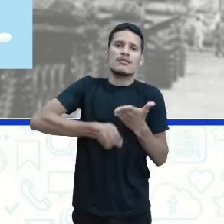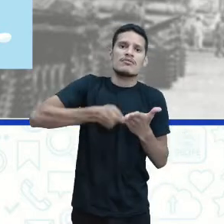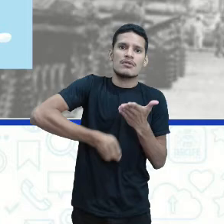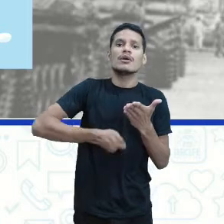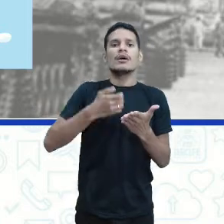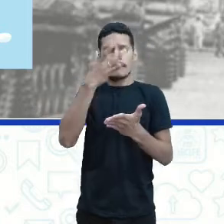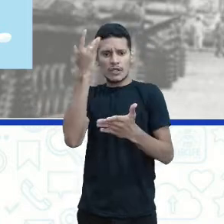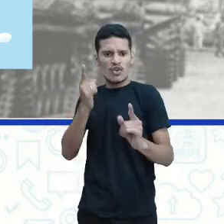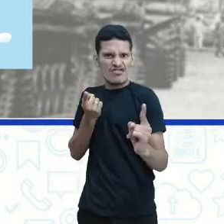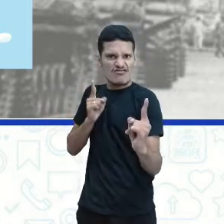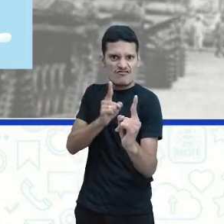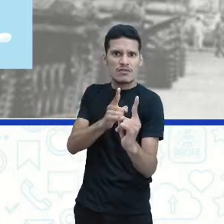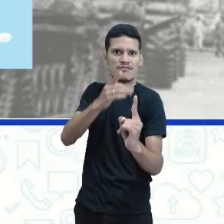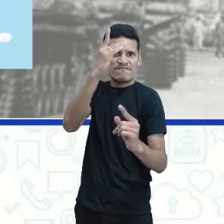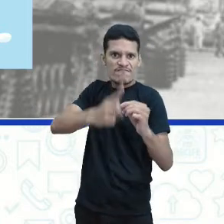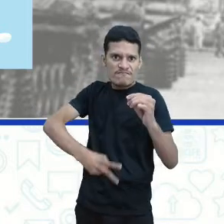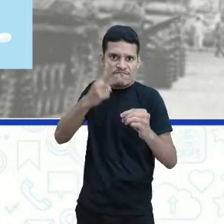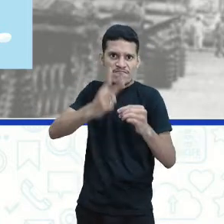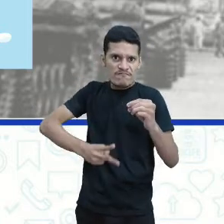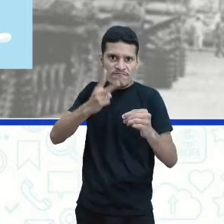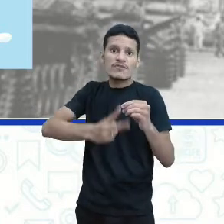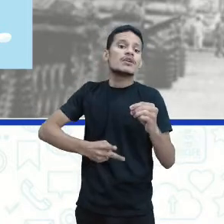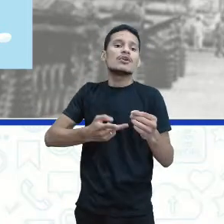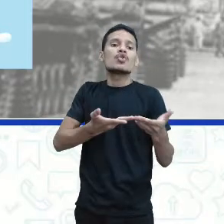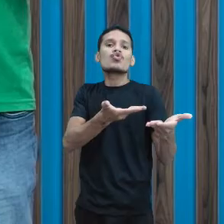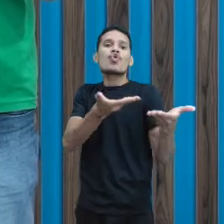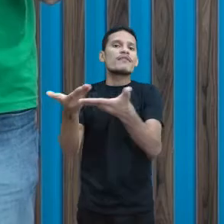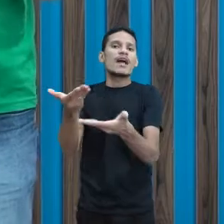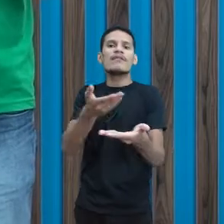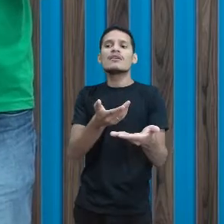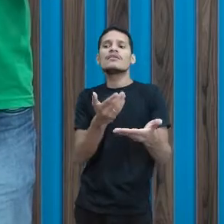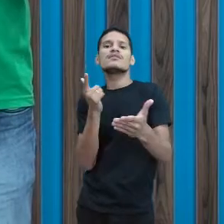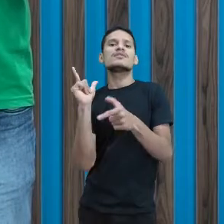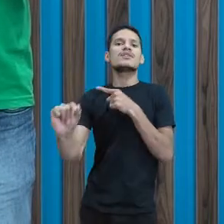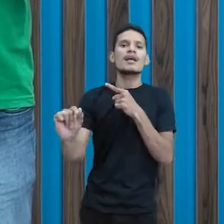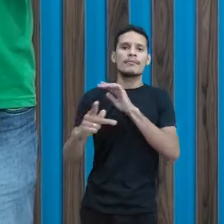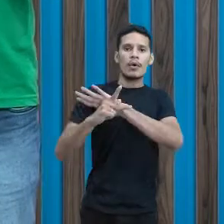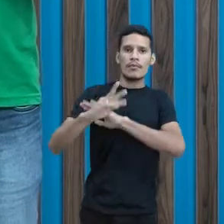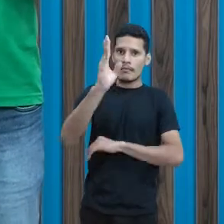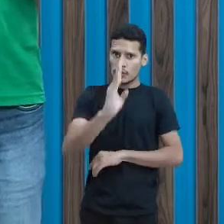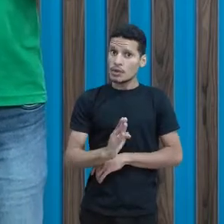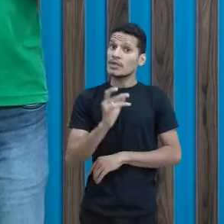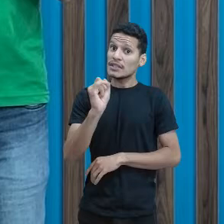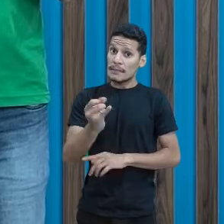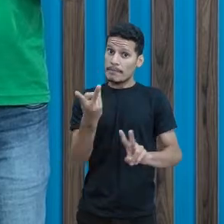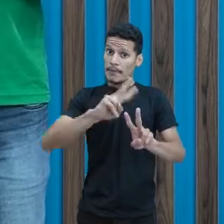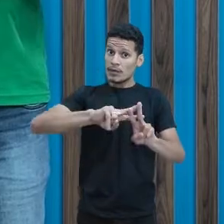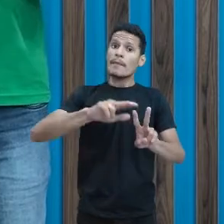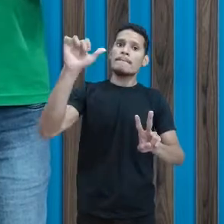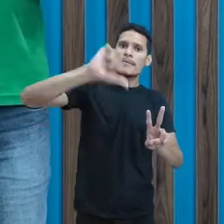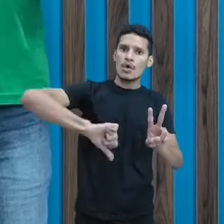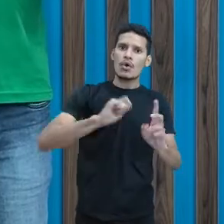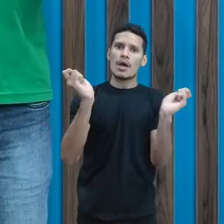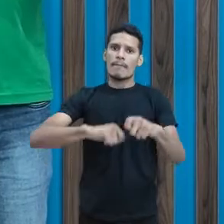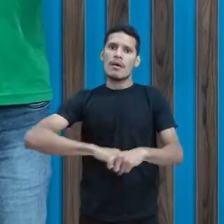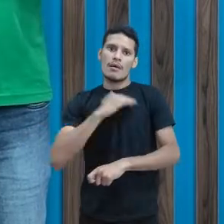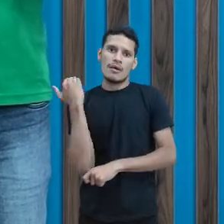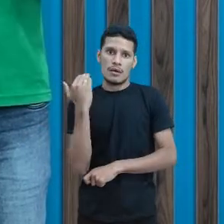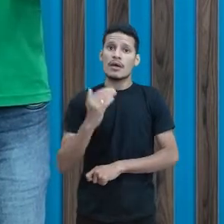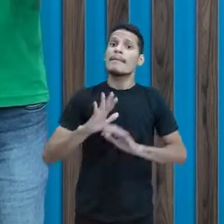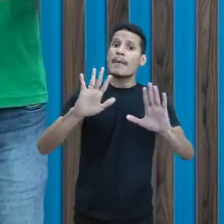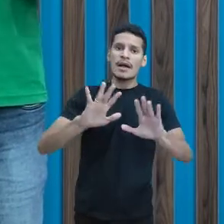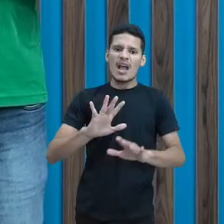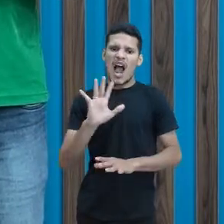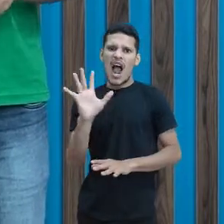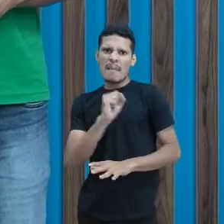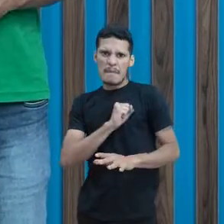sendo perseguidos e convidados assim, ó, vão para fora, porque senão vocês vão ser presos e algo pior pode acontecer com vocês. Então aquela ideia, mas não era amar